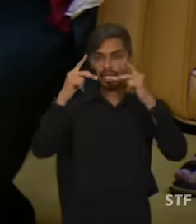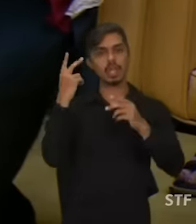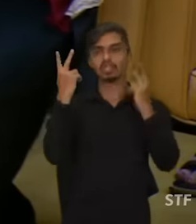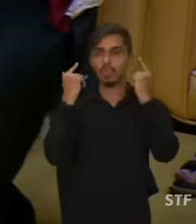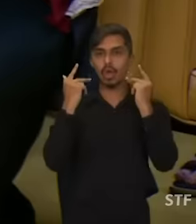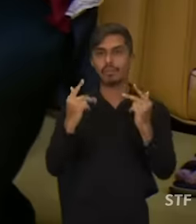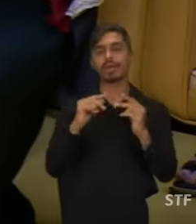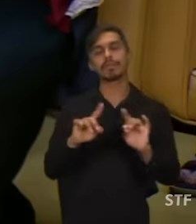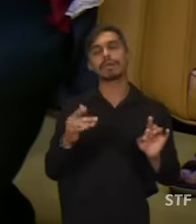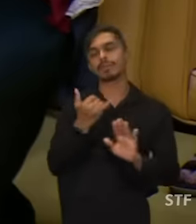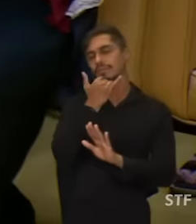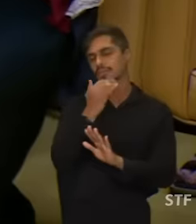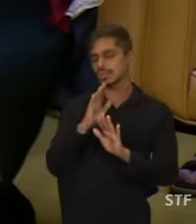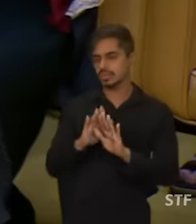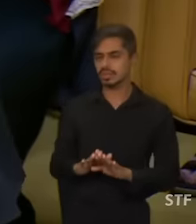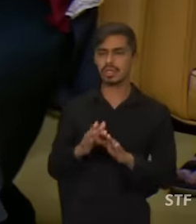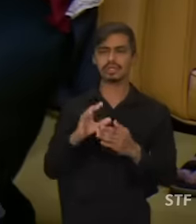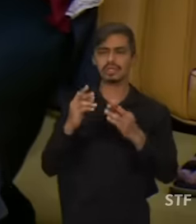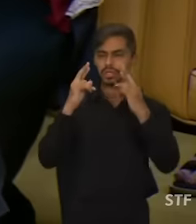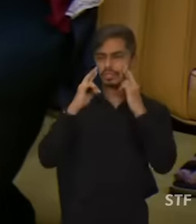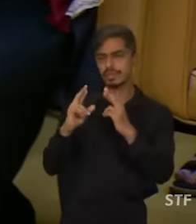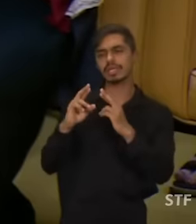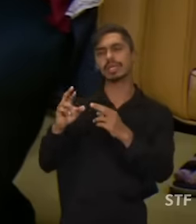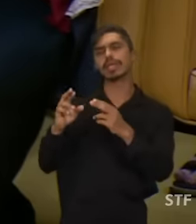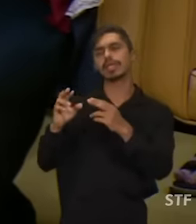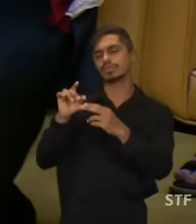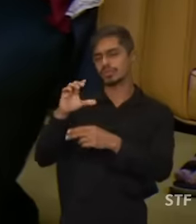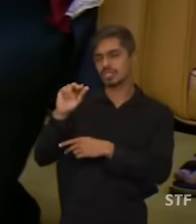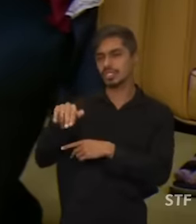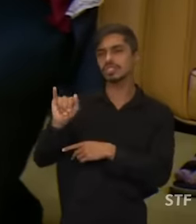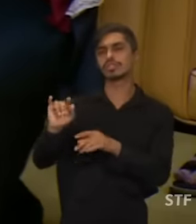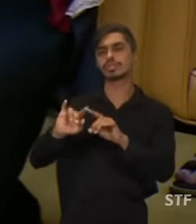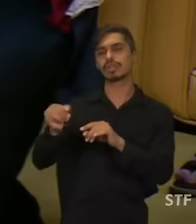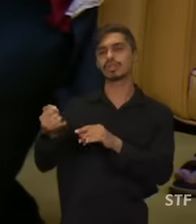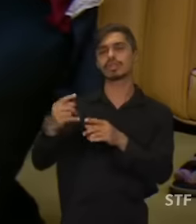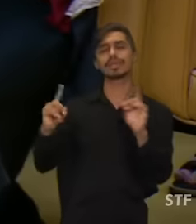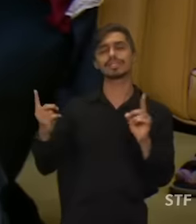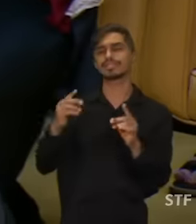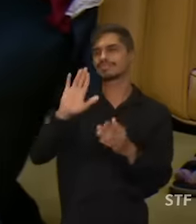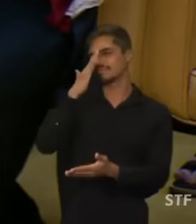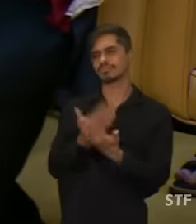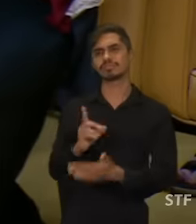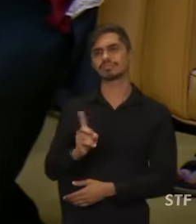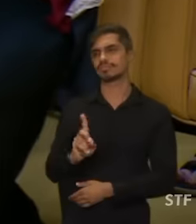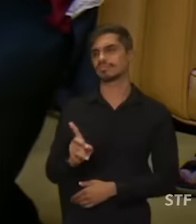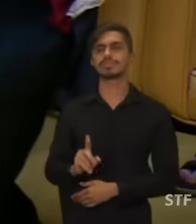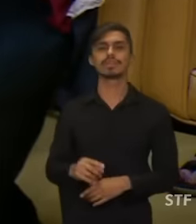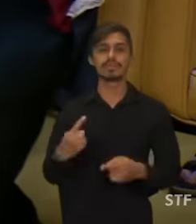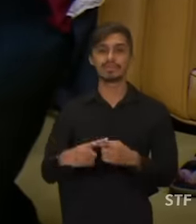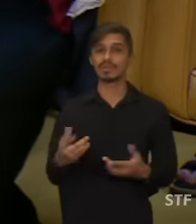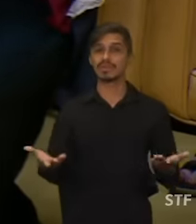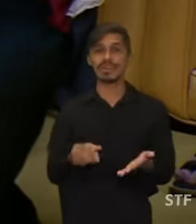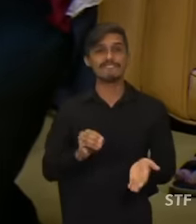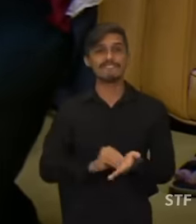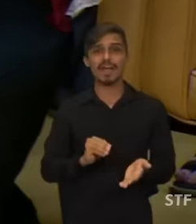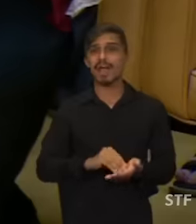o respeito que eu tenho pelo CNJ, e tenho mesmo, mas é algo que não é crível. Tá? Nós temos hoje uma enorme carência de